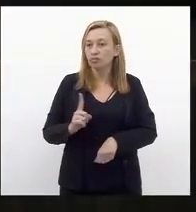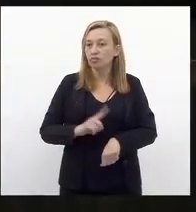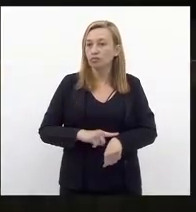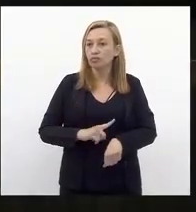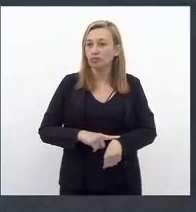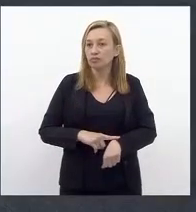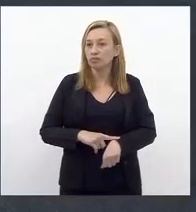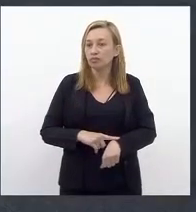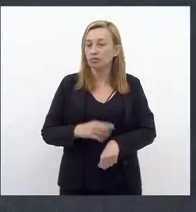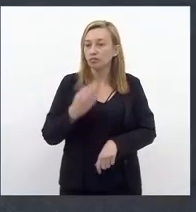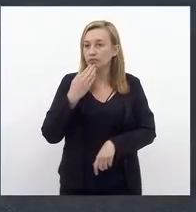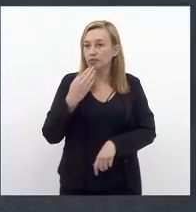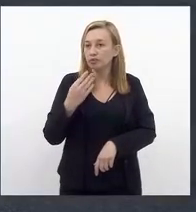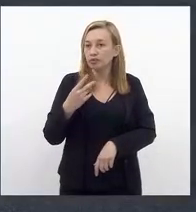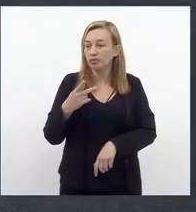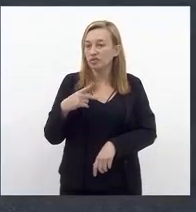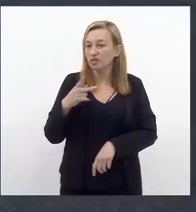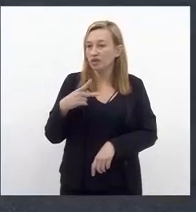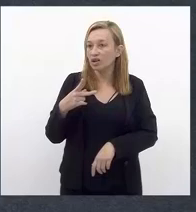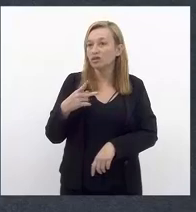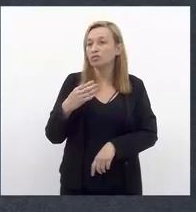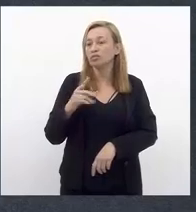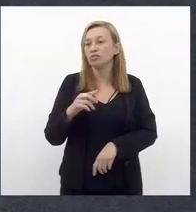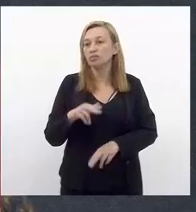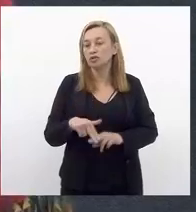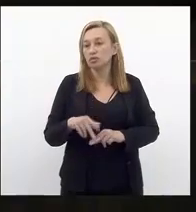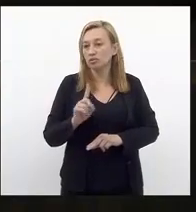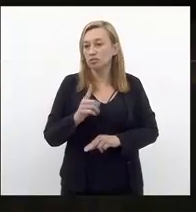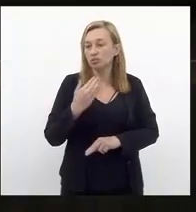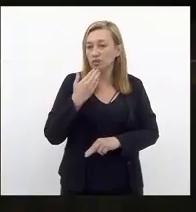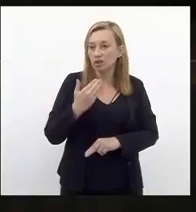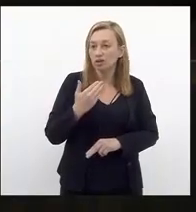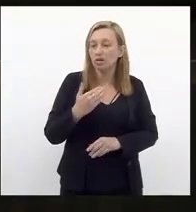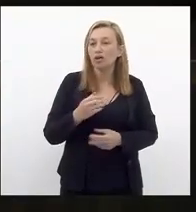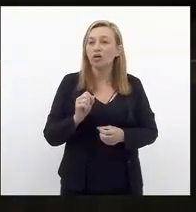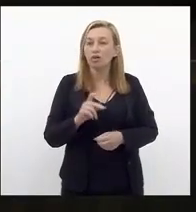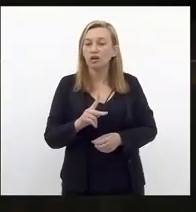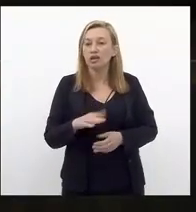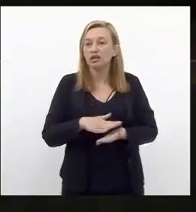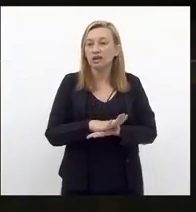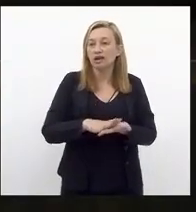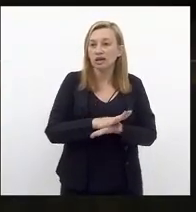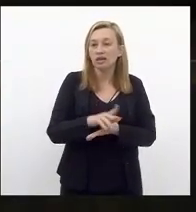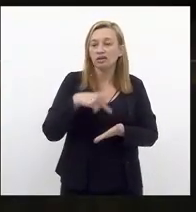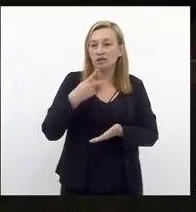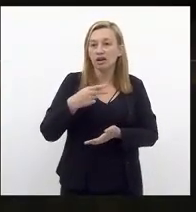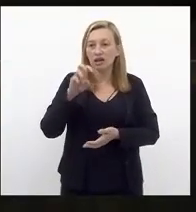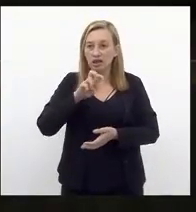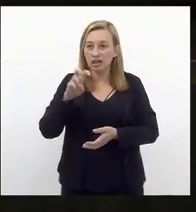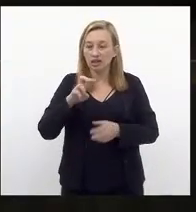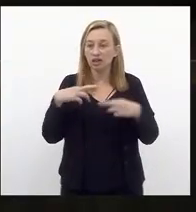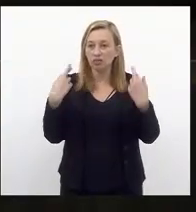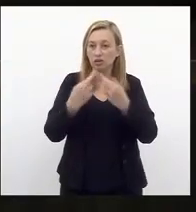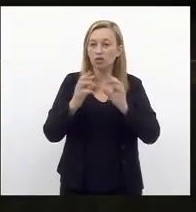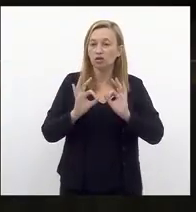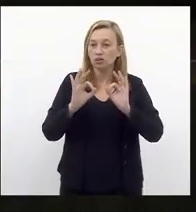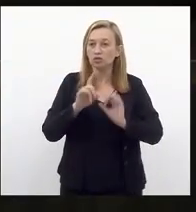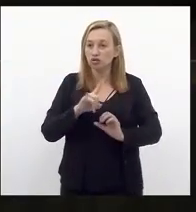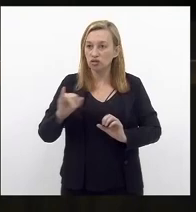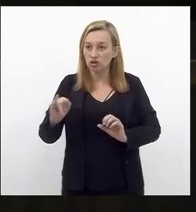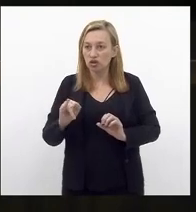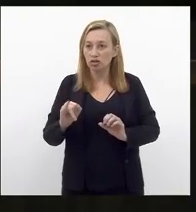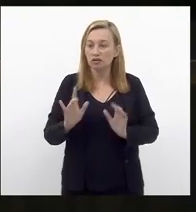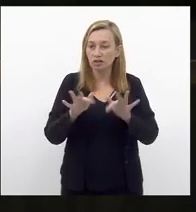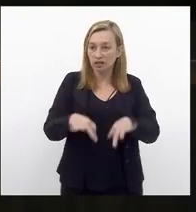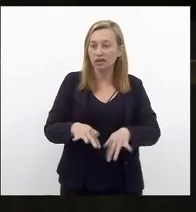então eu estava dando o parecer por isso que eu não vi há nada mais a tratar na 5ª sessão jornada do dia mesmo